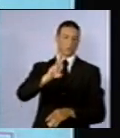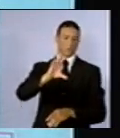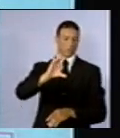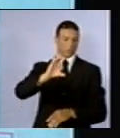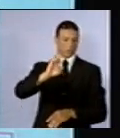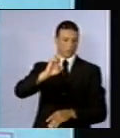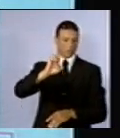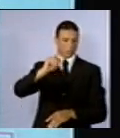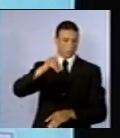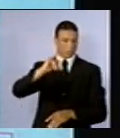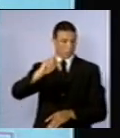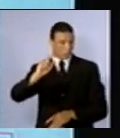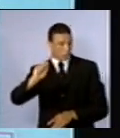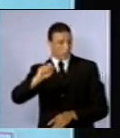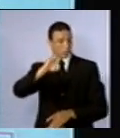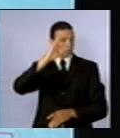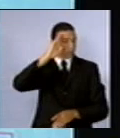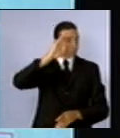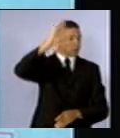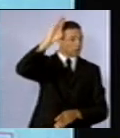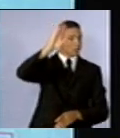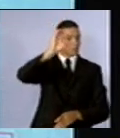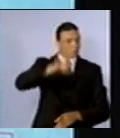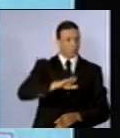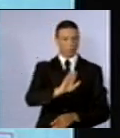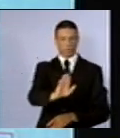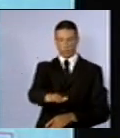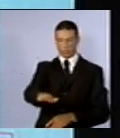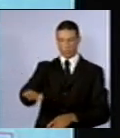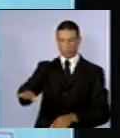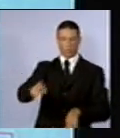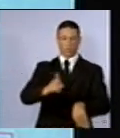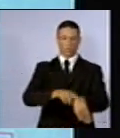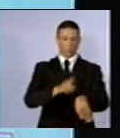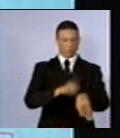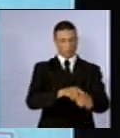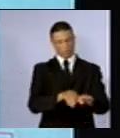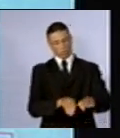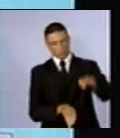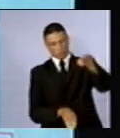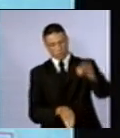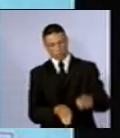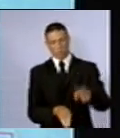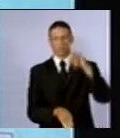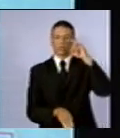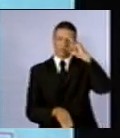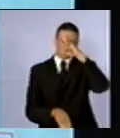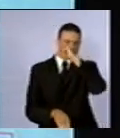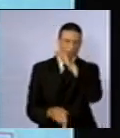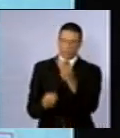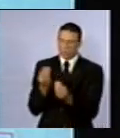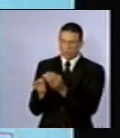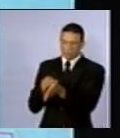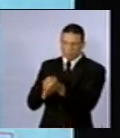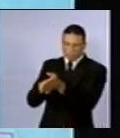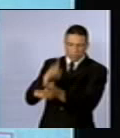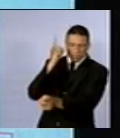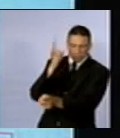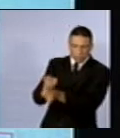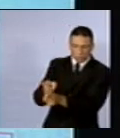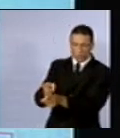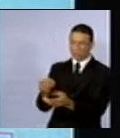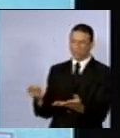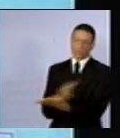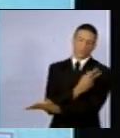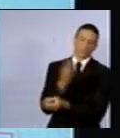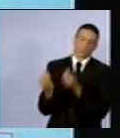estudos, é na infância. Então, não teríamos um período de latência. A dificuldade de explicar esse fenômeno, na ocasião,